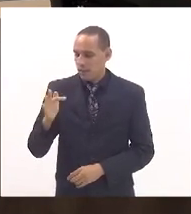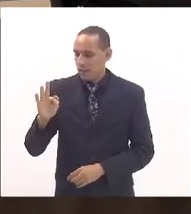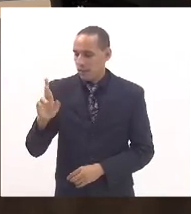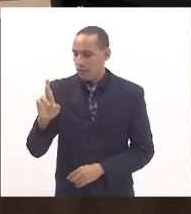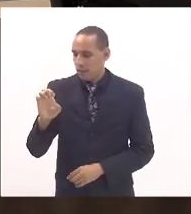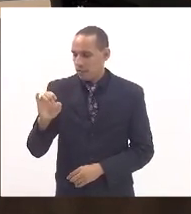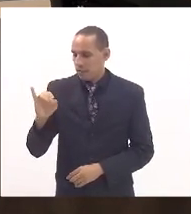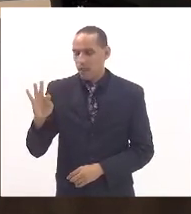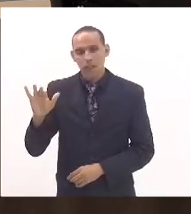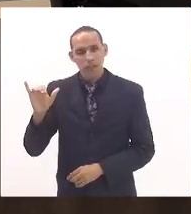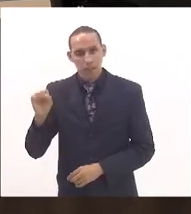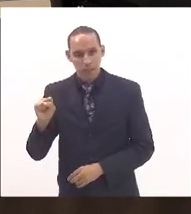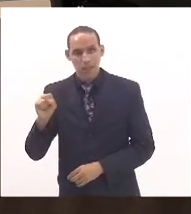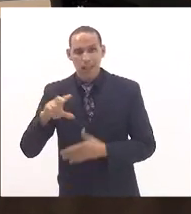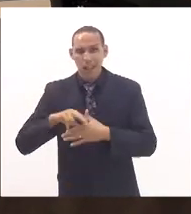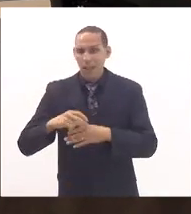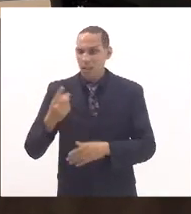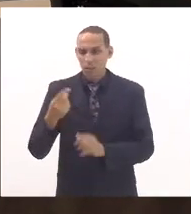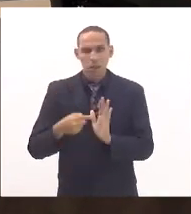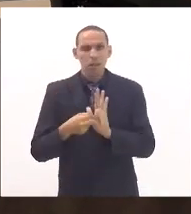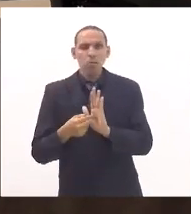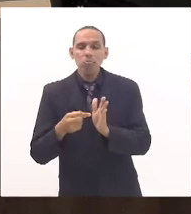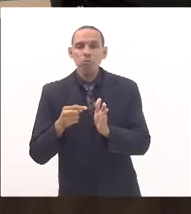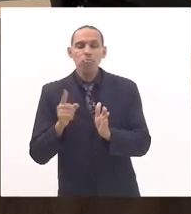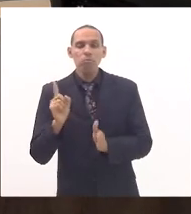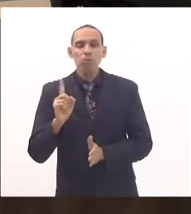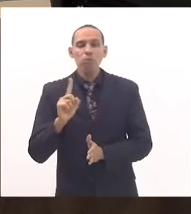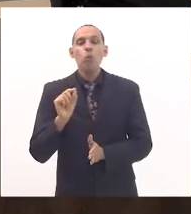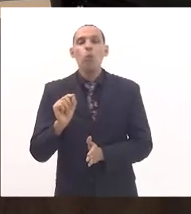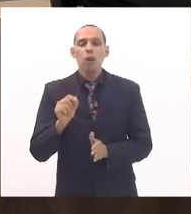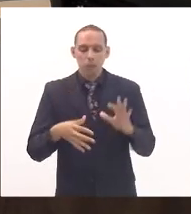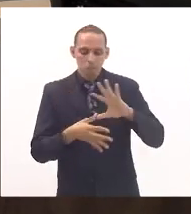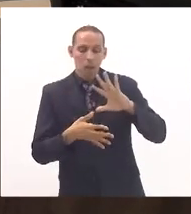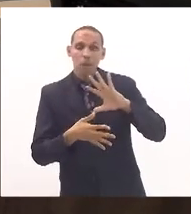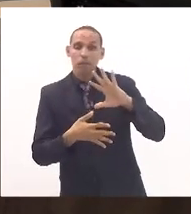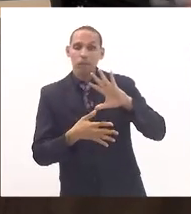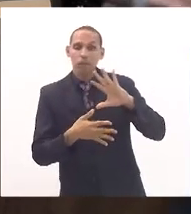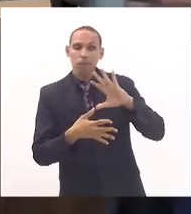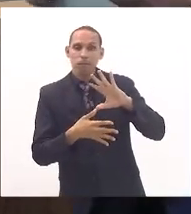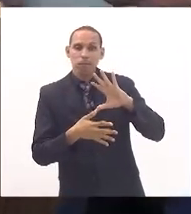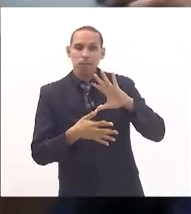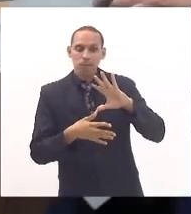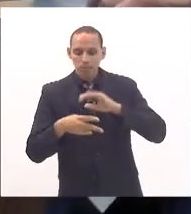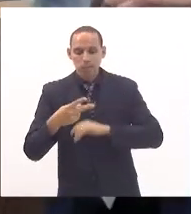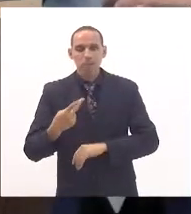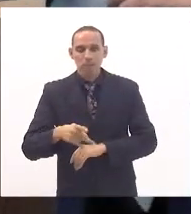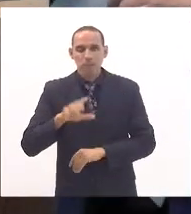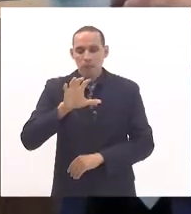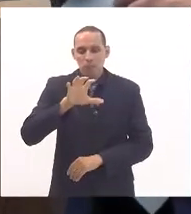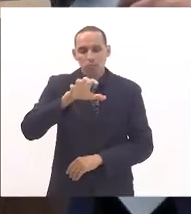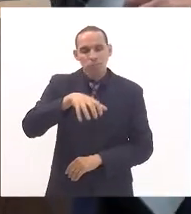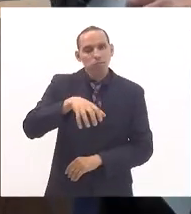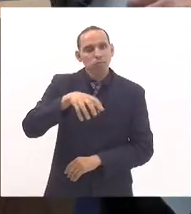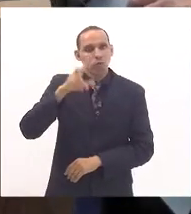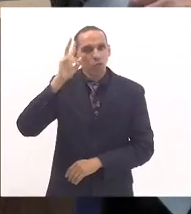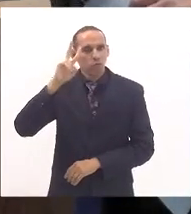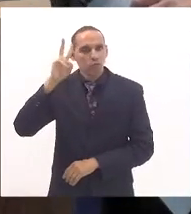no anexo 1, o mapa do centro histórico, senhor